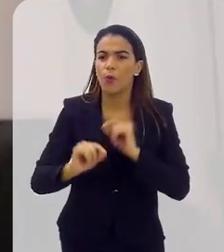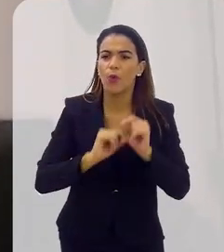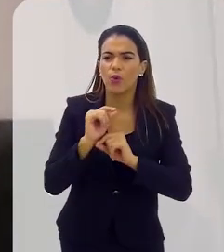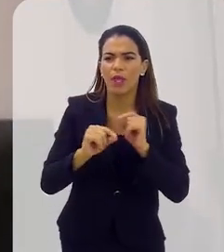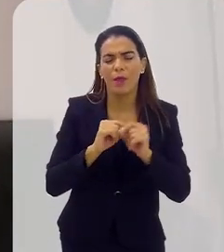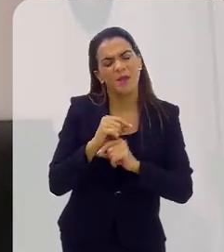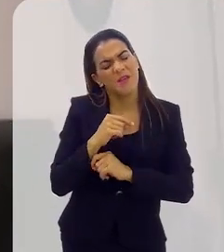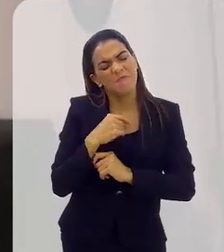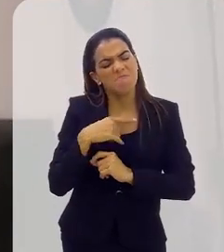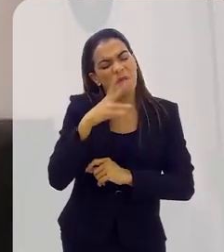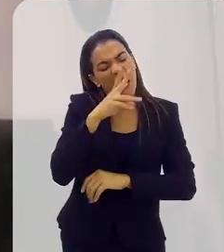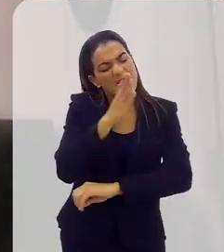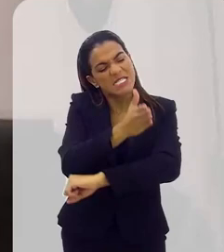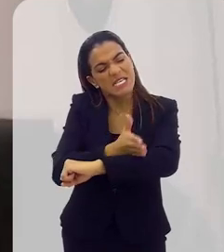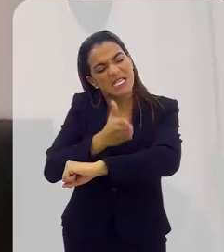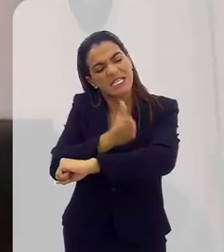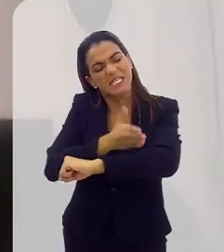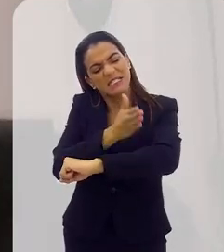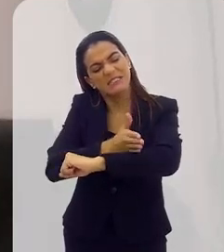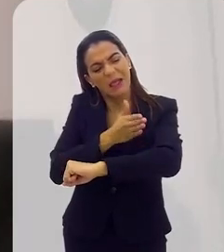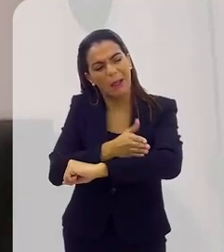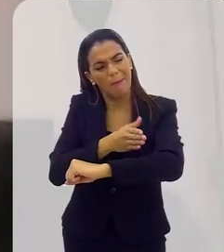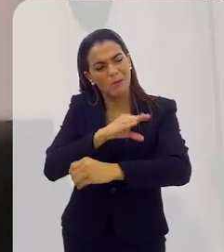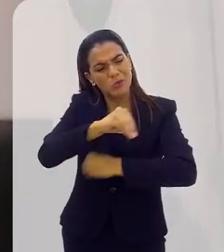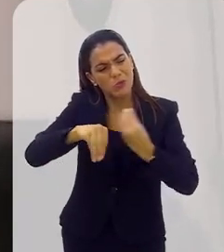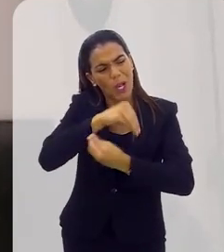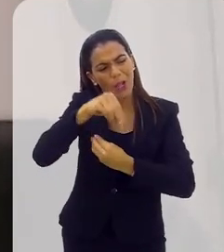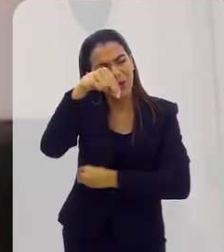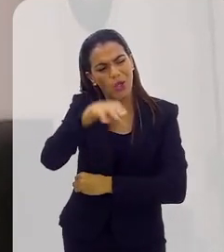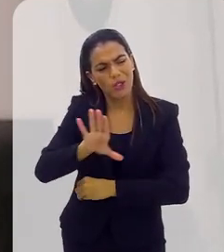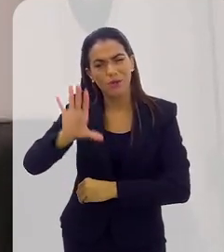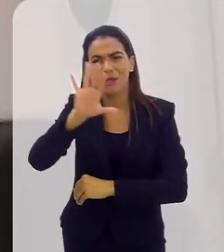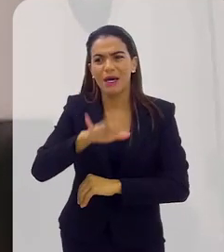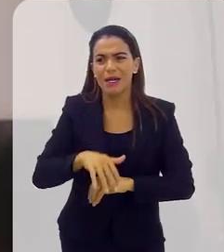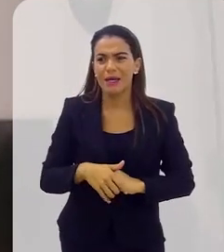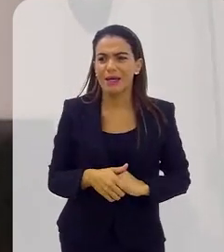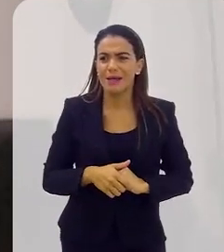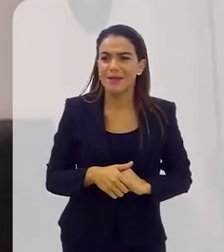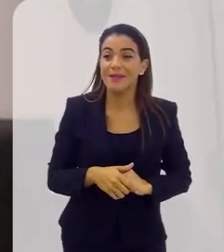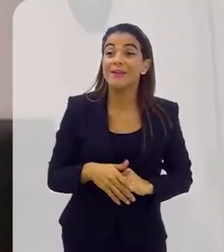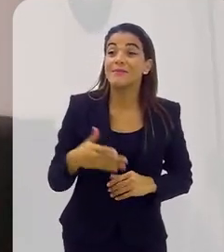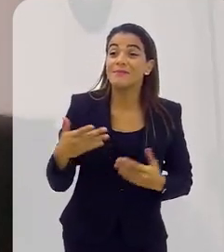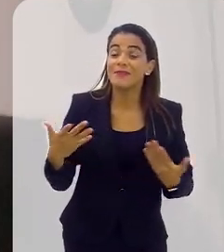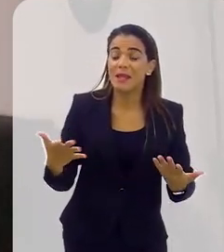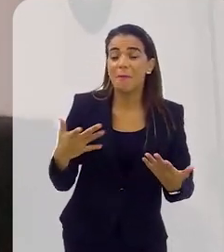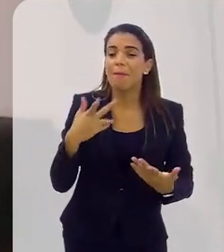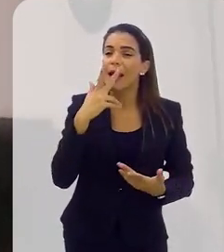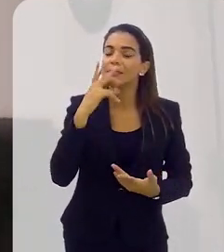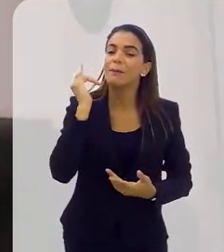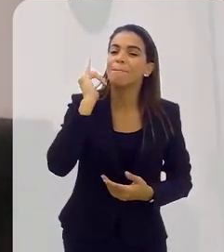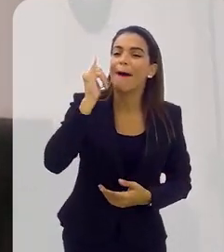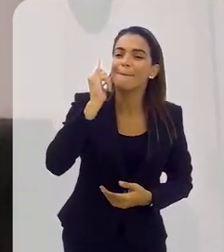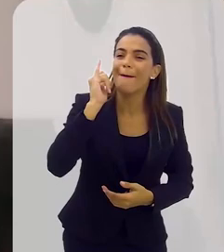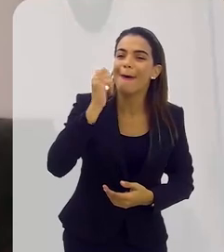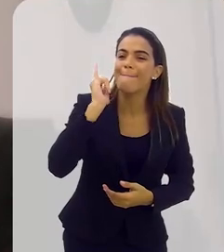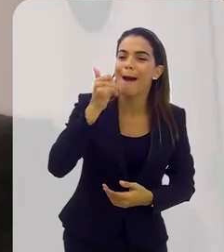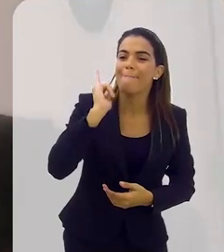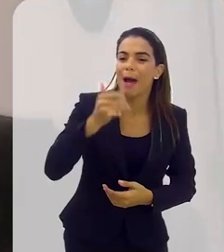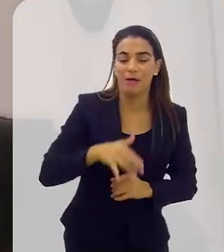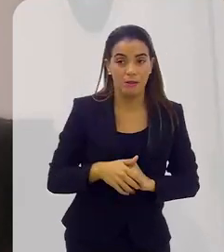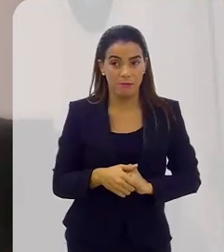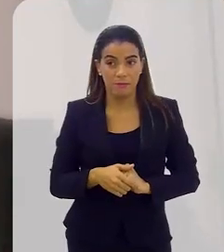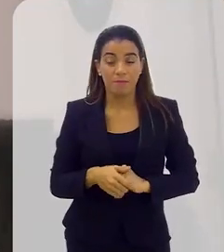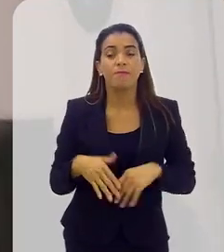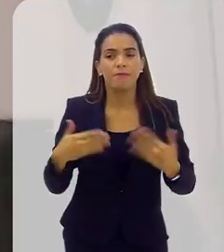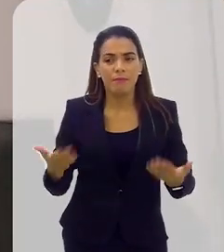essa estética medieval nordestina, né? O Elomar é um trovador. E